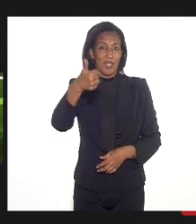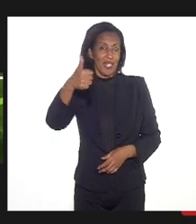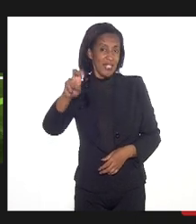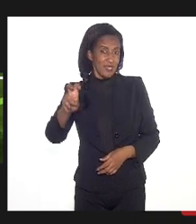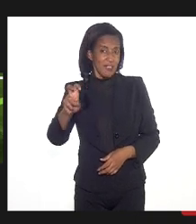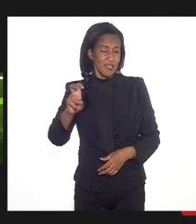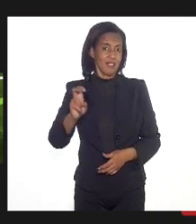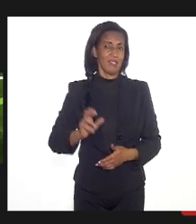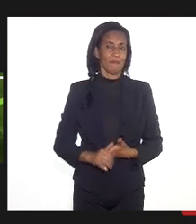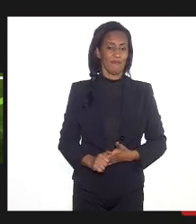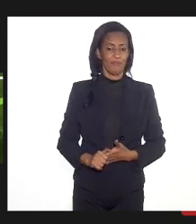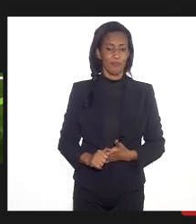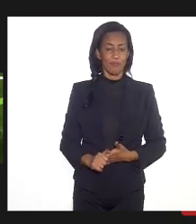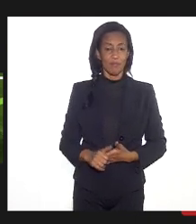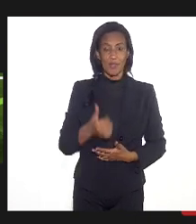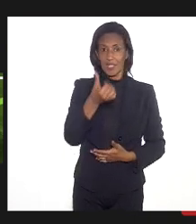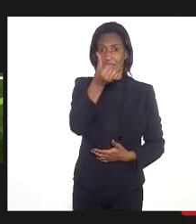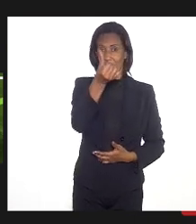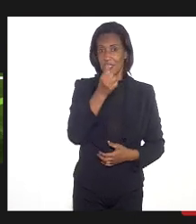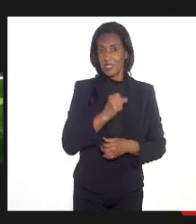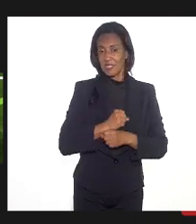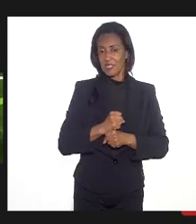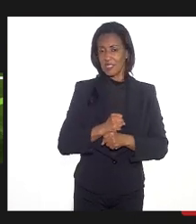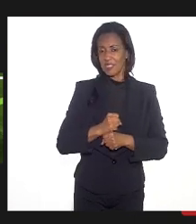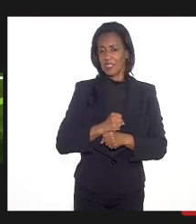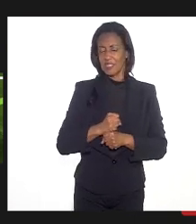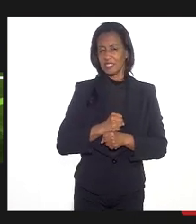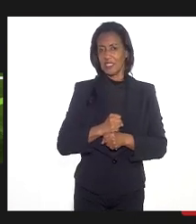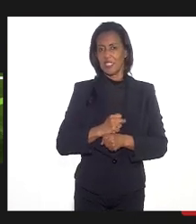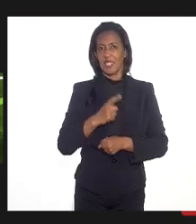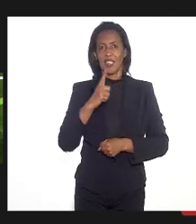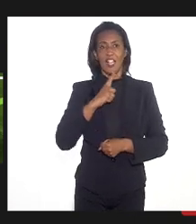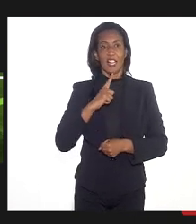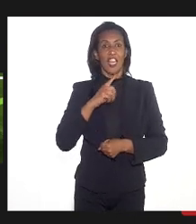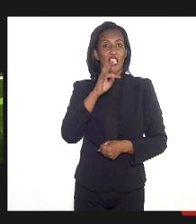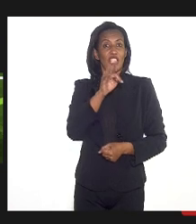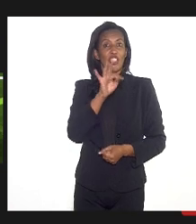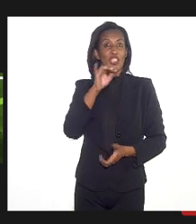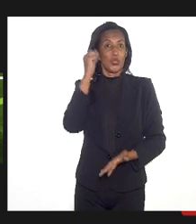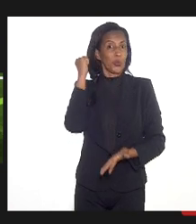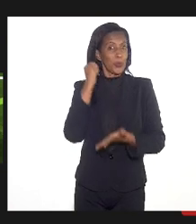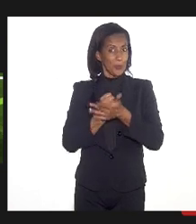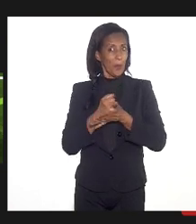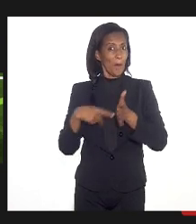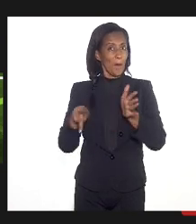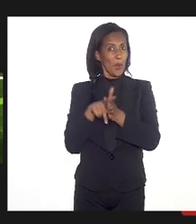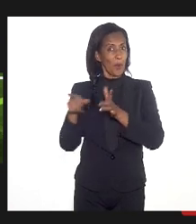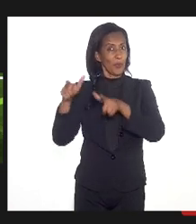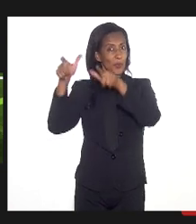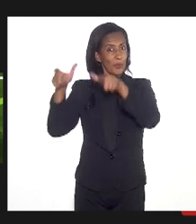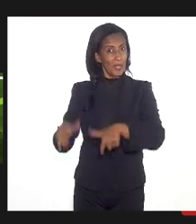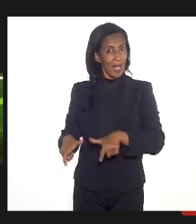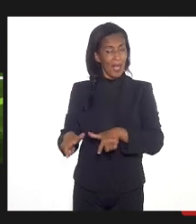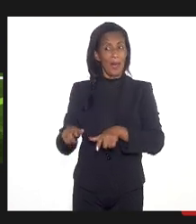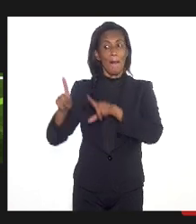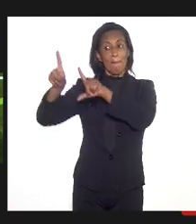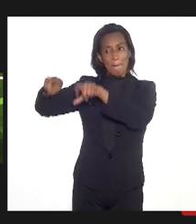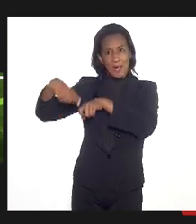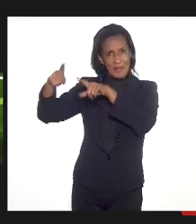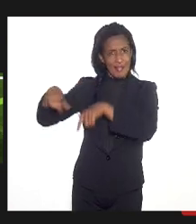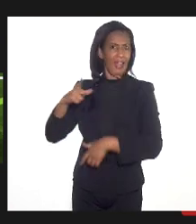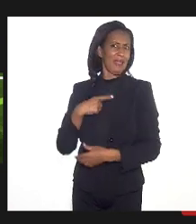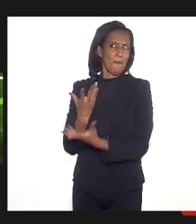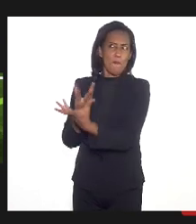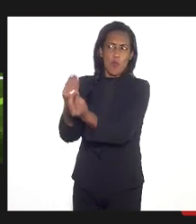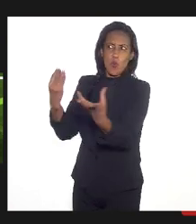2015. Então, são 6 anos que a gente está com a titulação. Só que plantar, a gente planta muito,